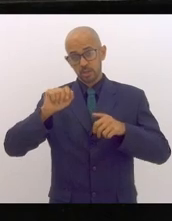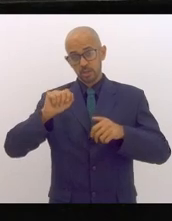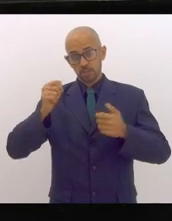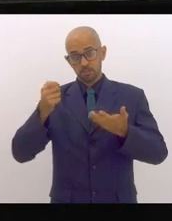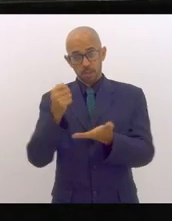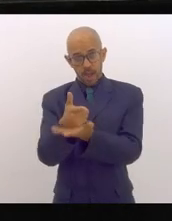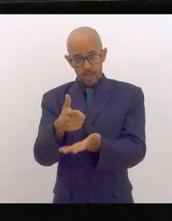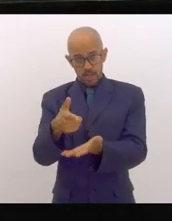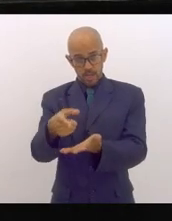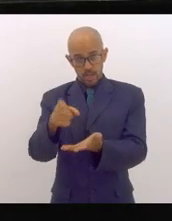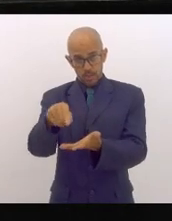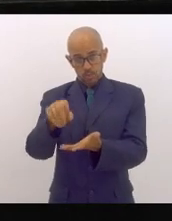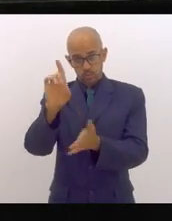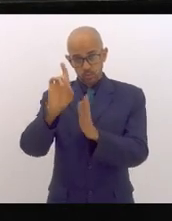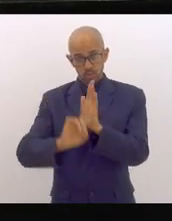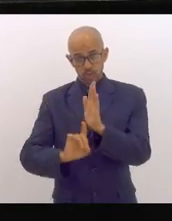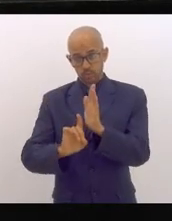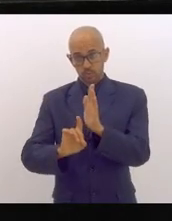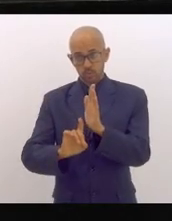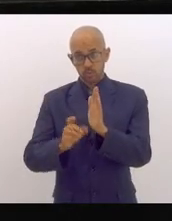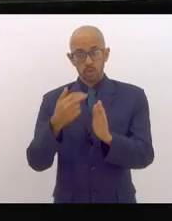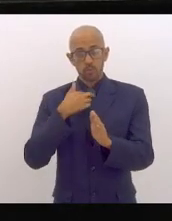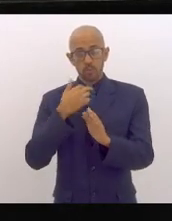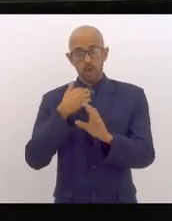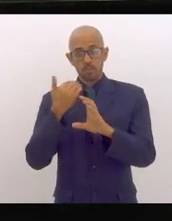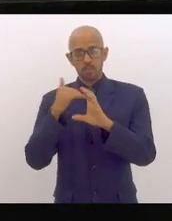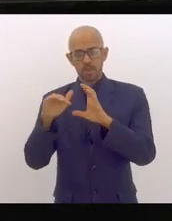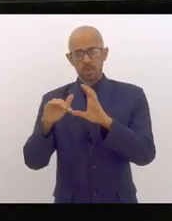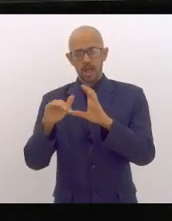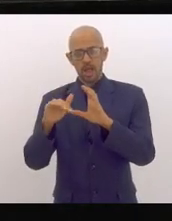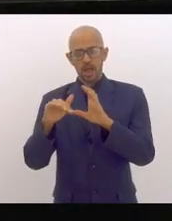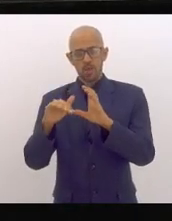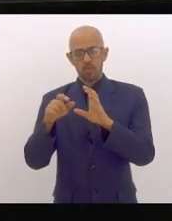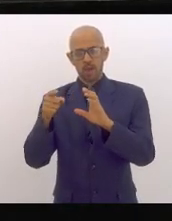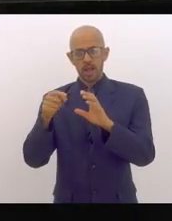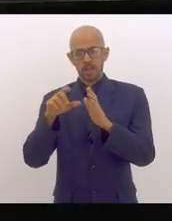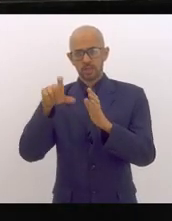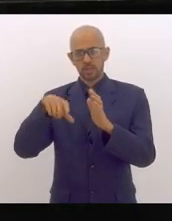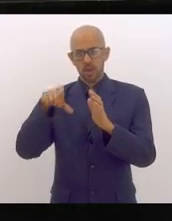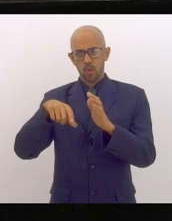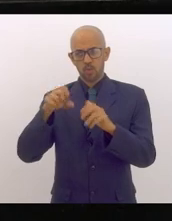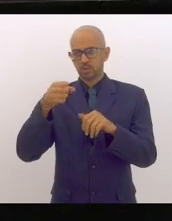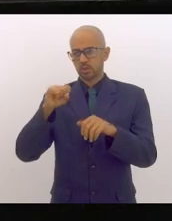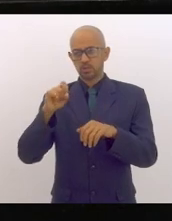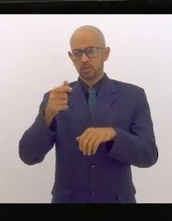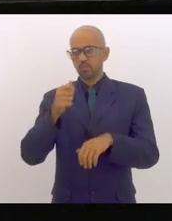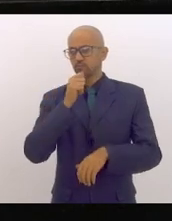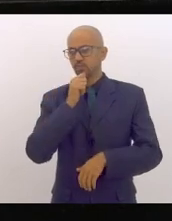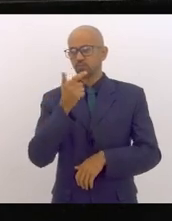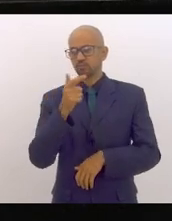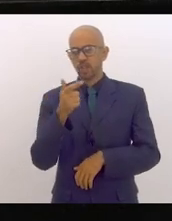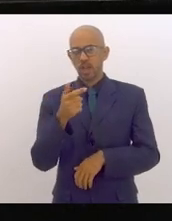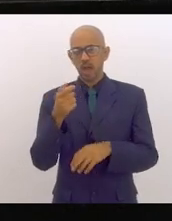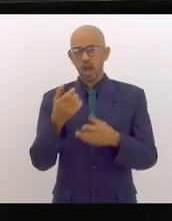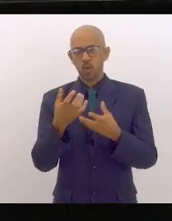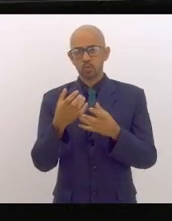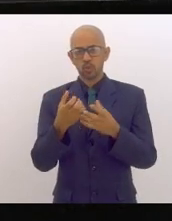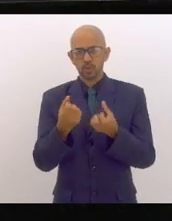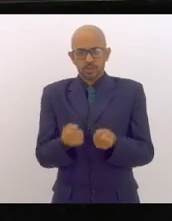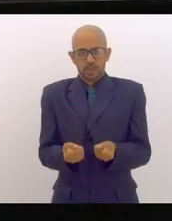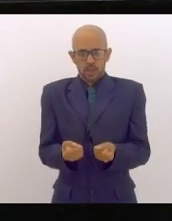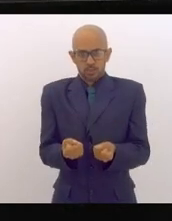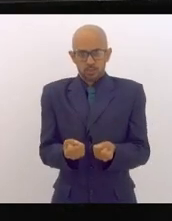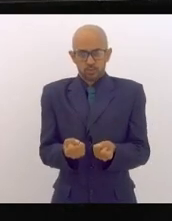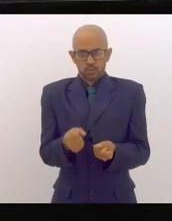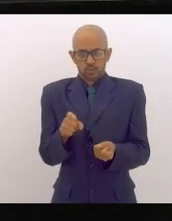do cliente. Ninguém pode mandar um cartão para a sua residência sem você ter autorizado. Isso são os